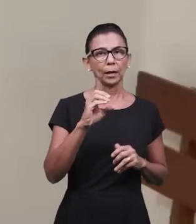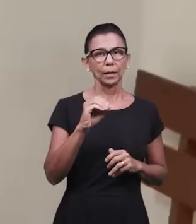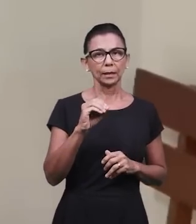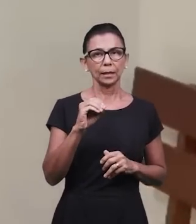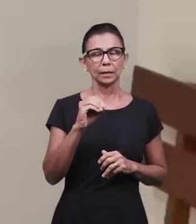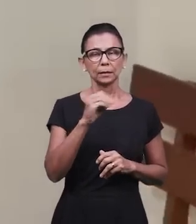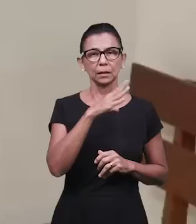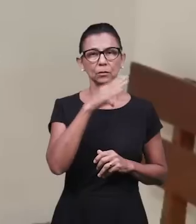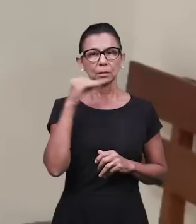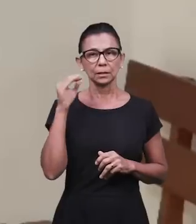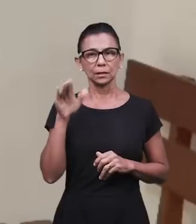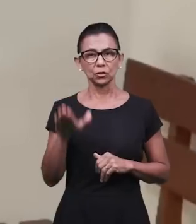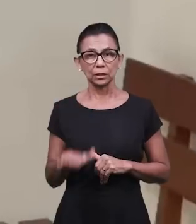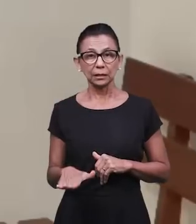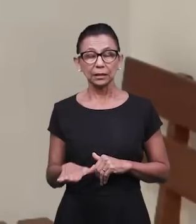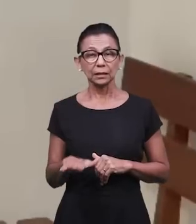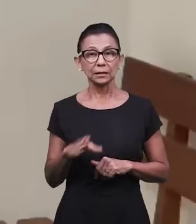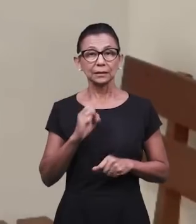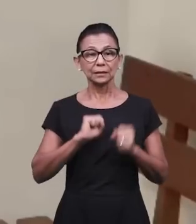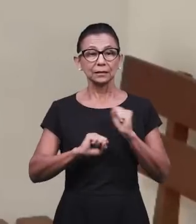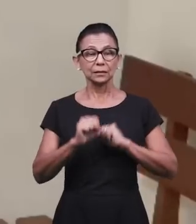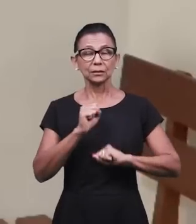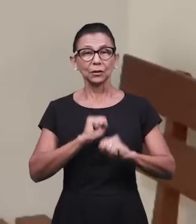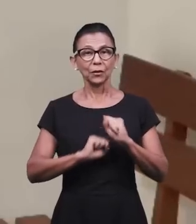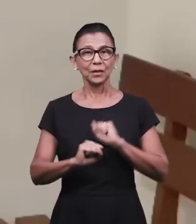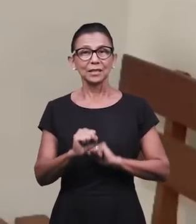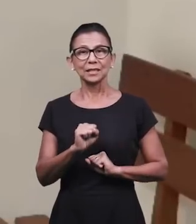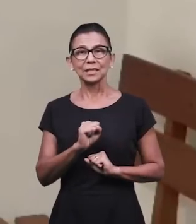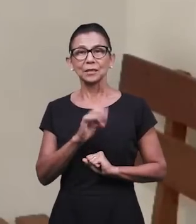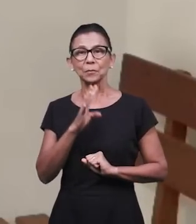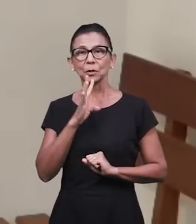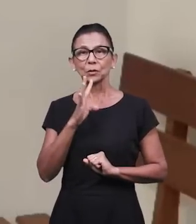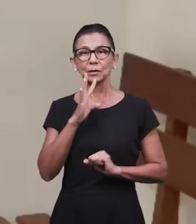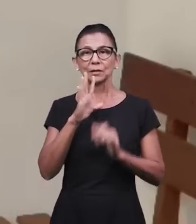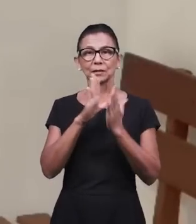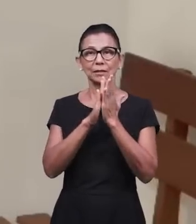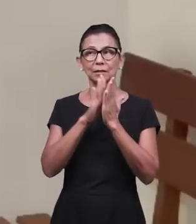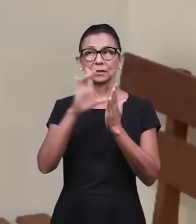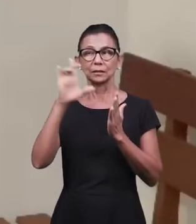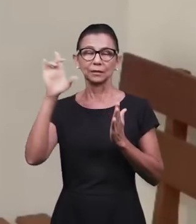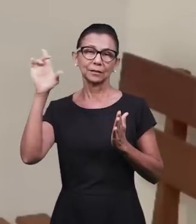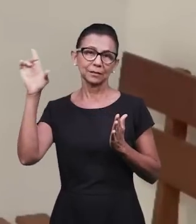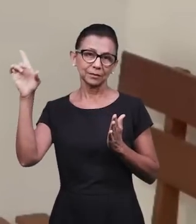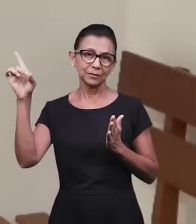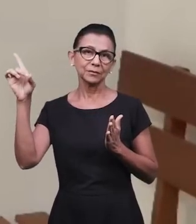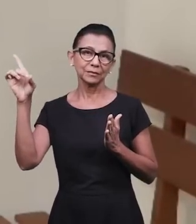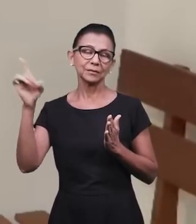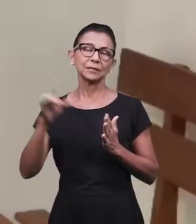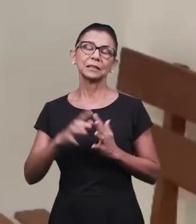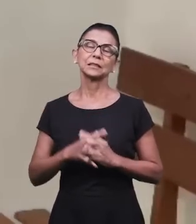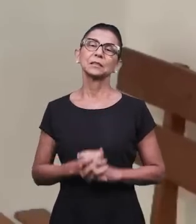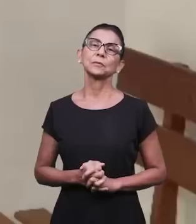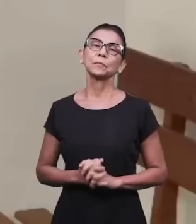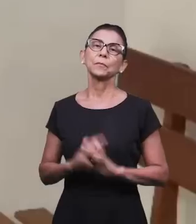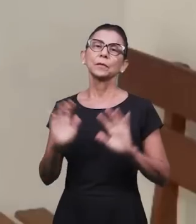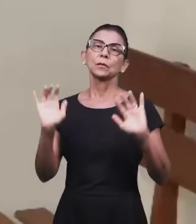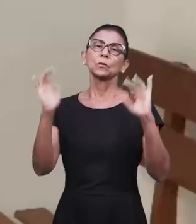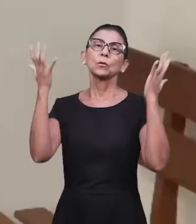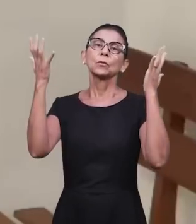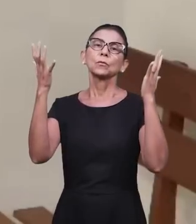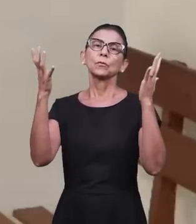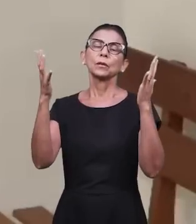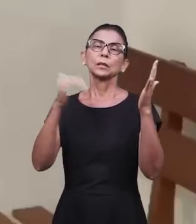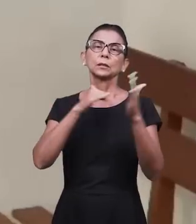adolescentes, estavam ansiosas para conhecer a palavra de Deus, né? E o evento, ele foi